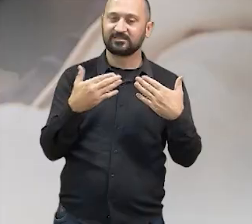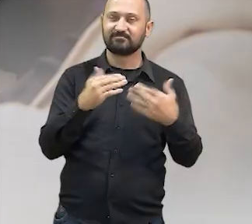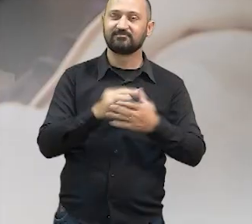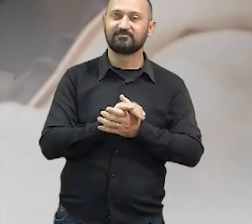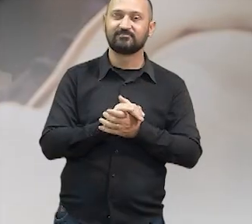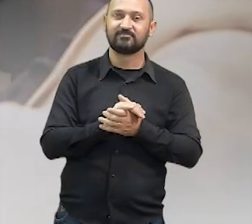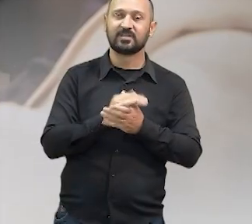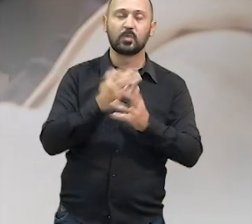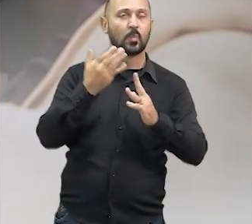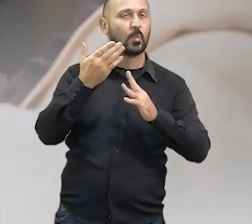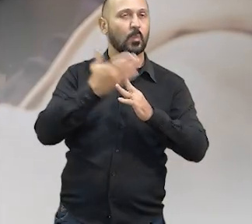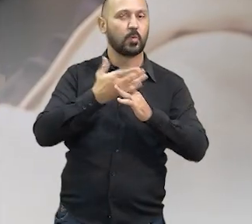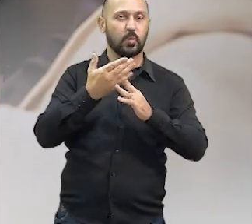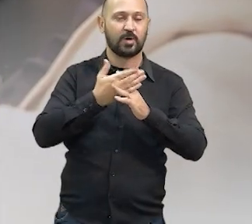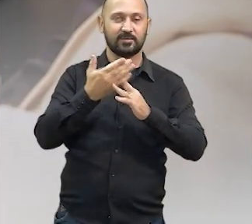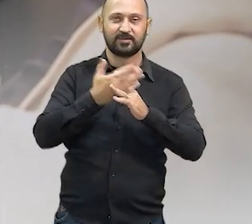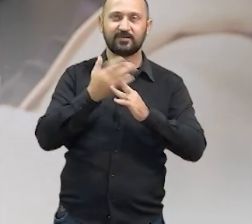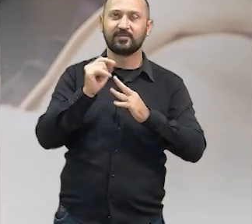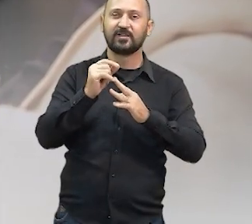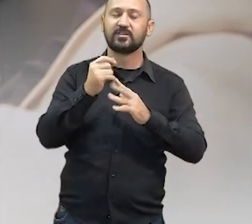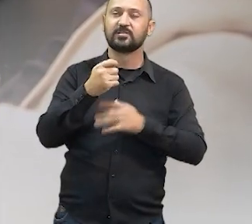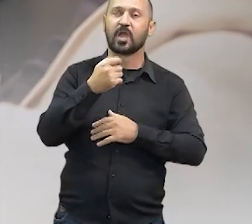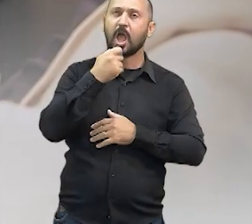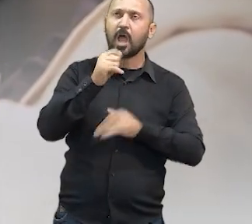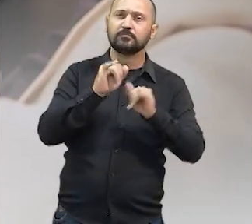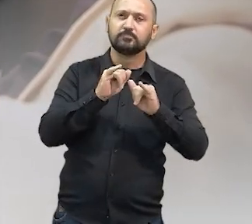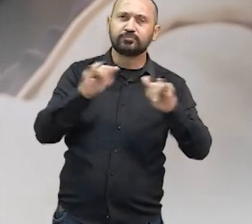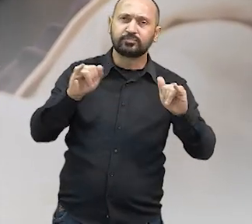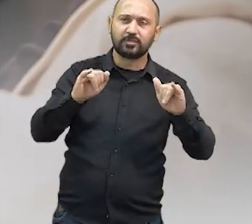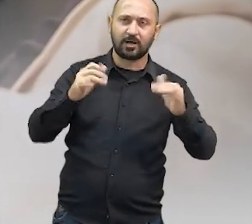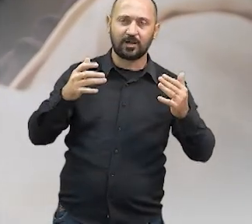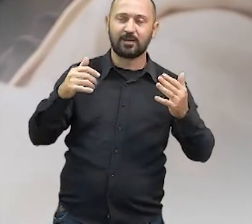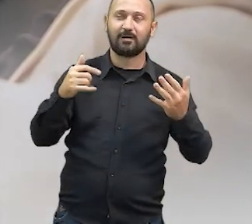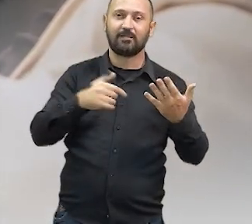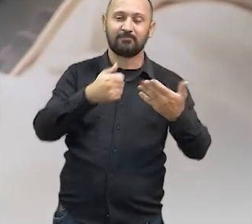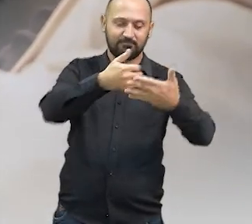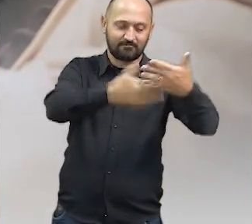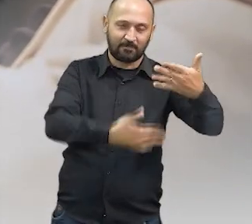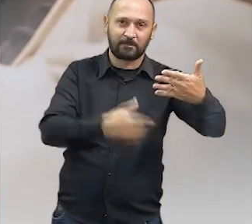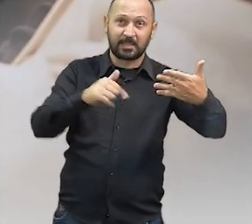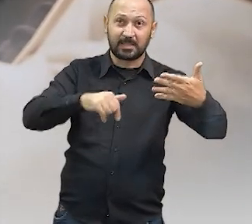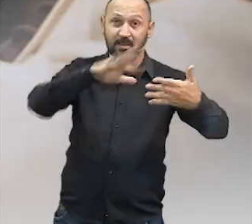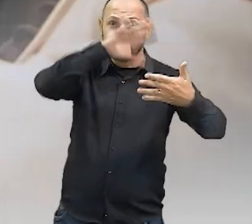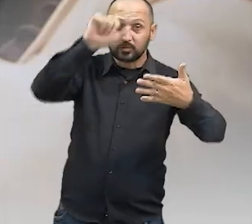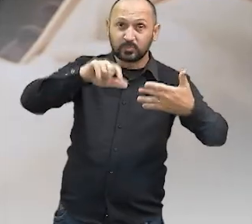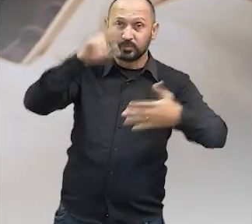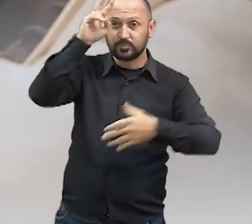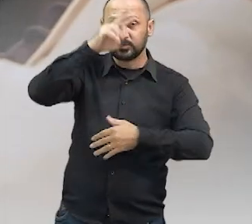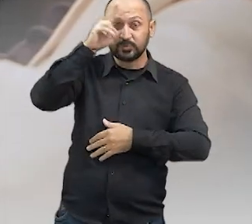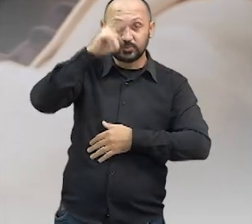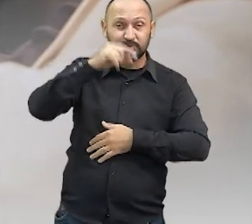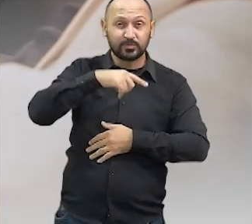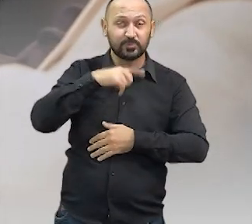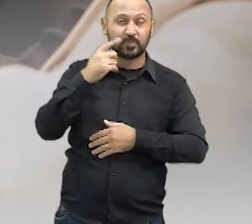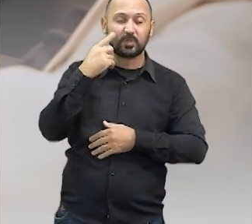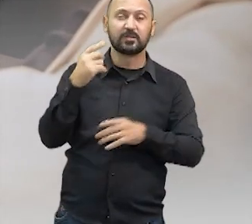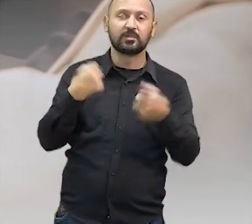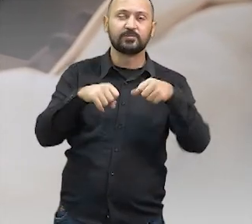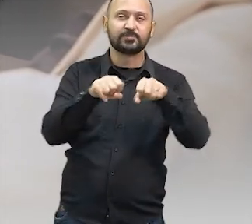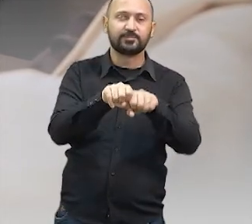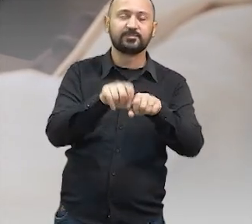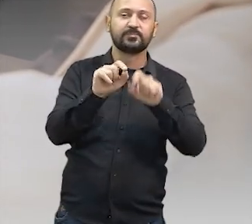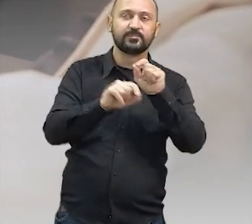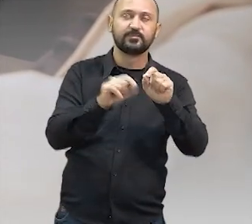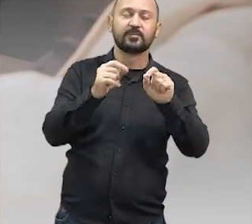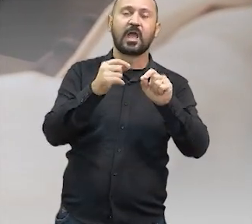aqui no intervalo a respeito de reportagens, né, de Mato Grosso do Sul, da história estar